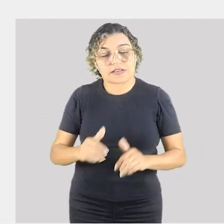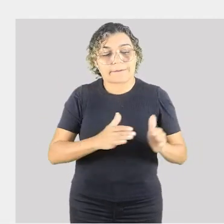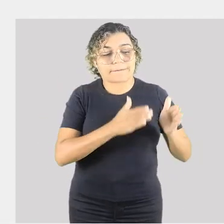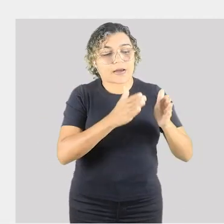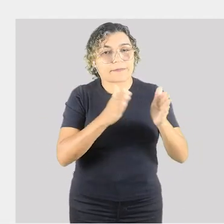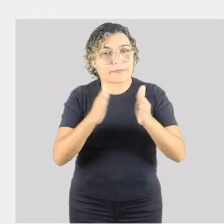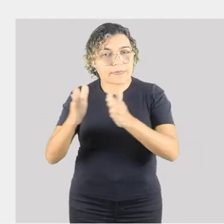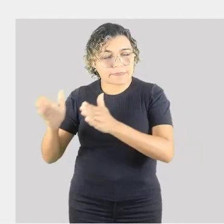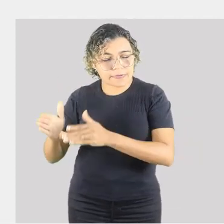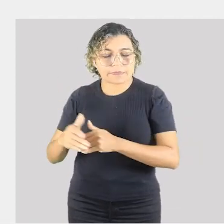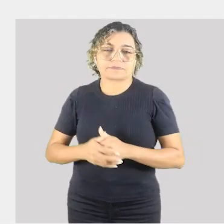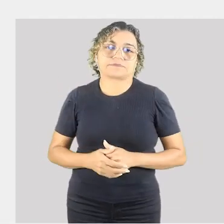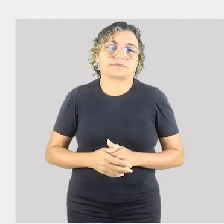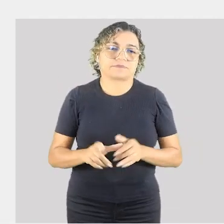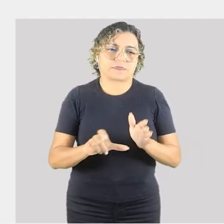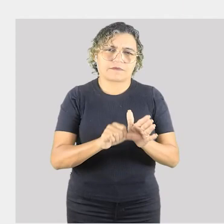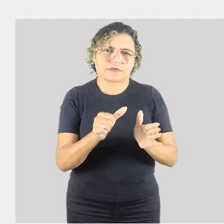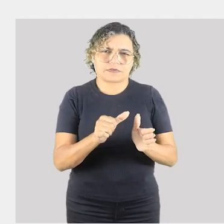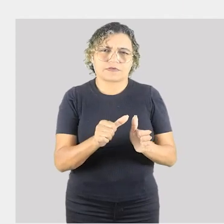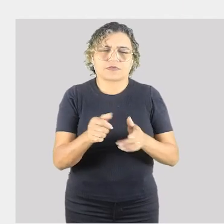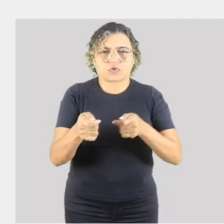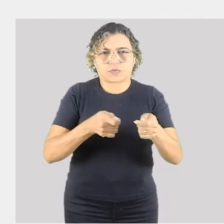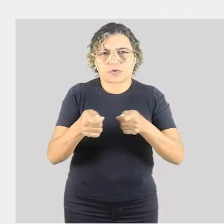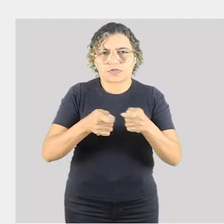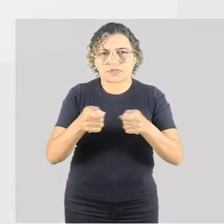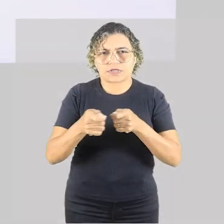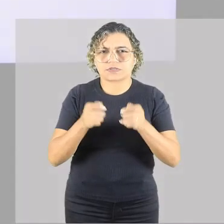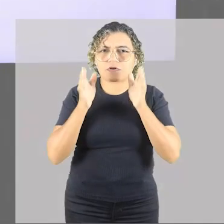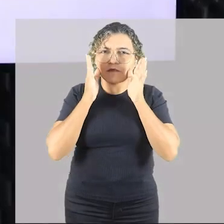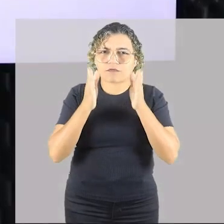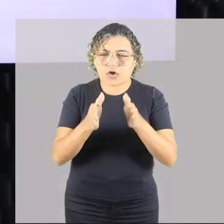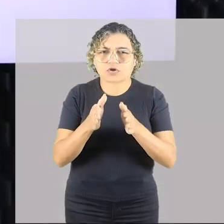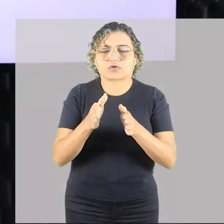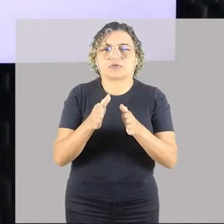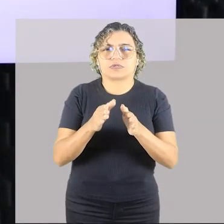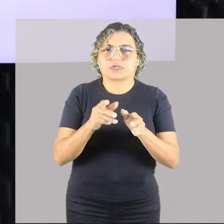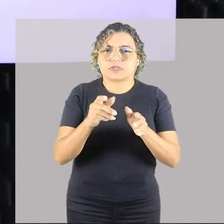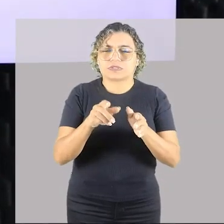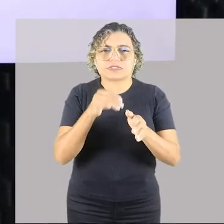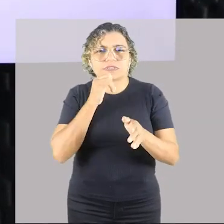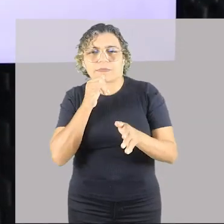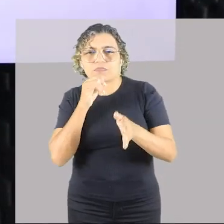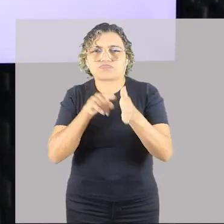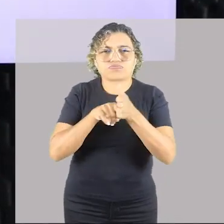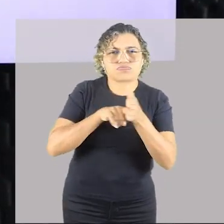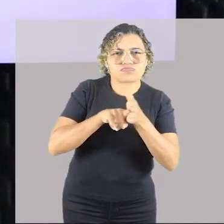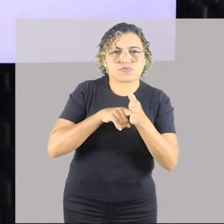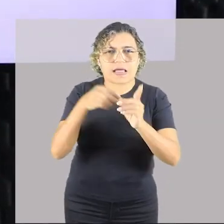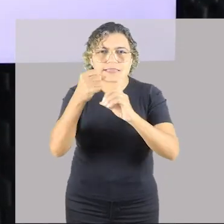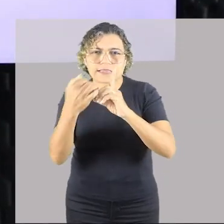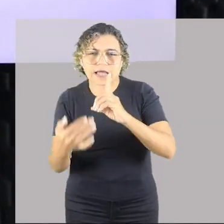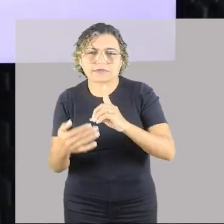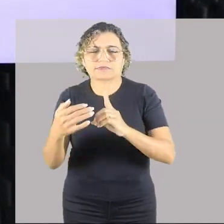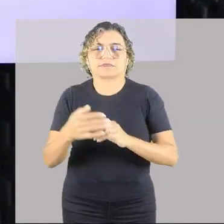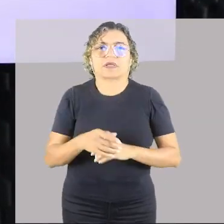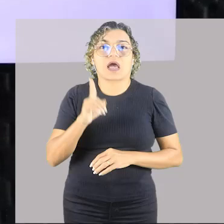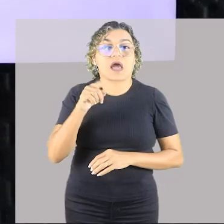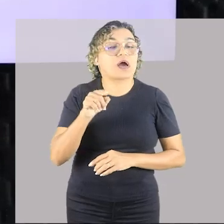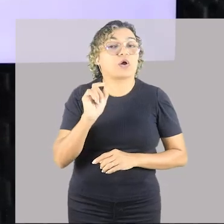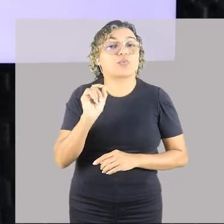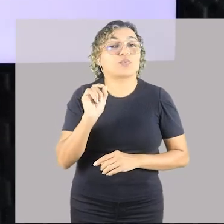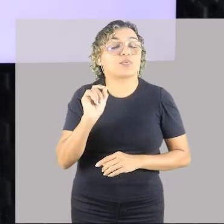sobre essas fases. A fase do processo administrativo designada a averiguar e comprovar os dados